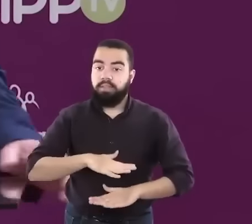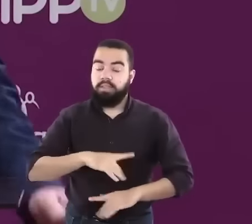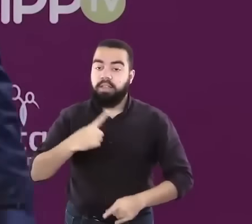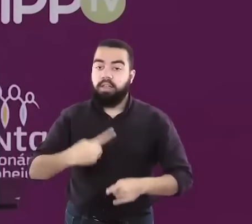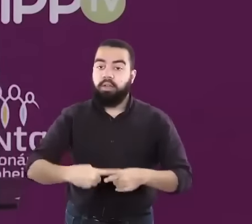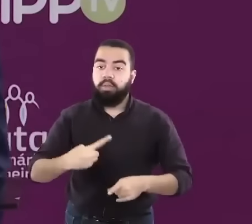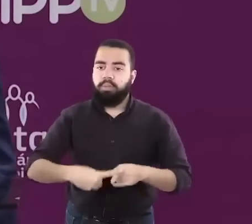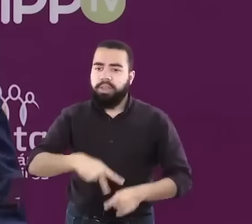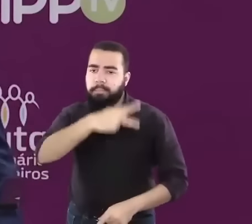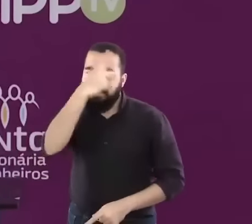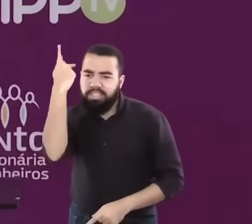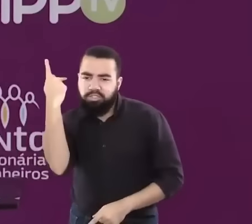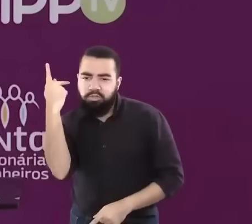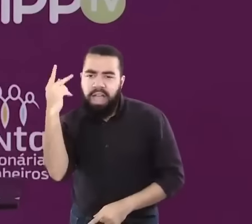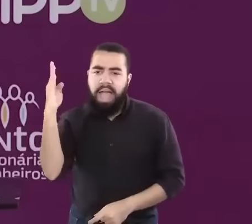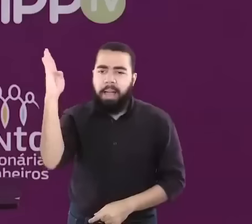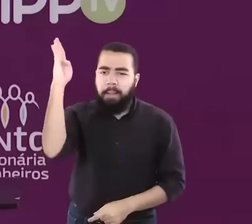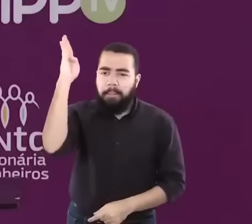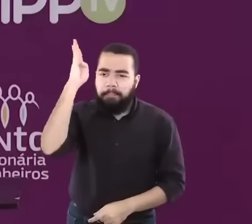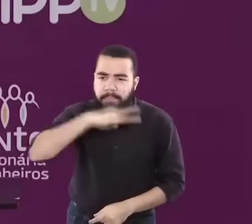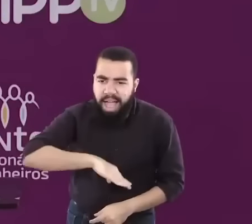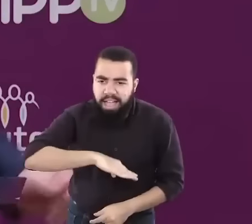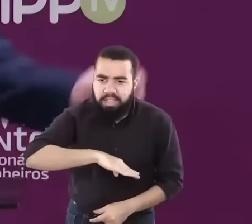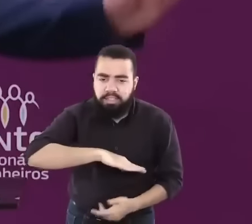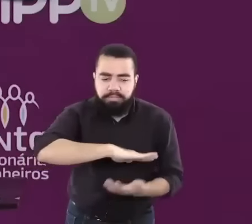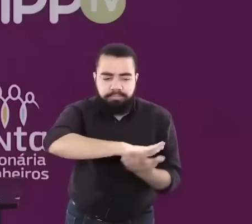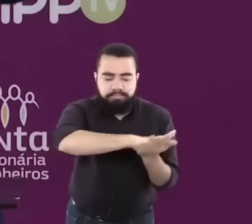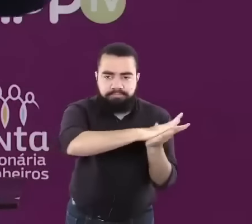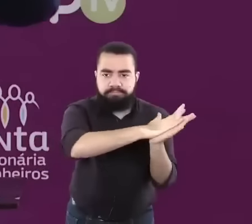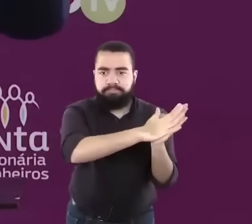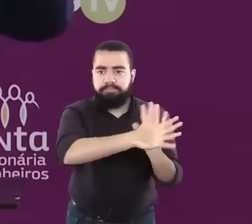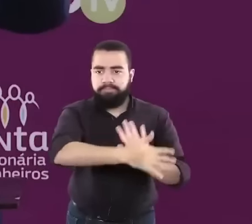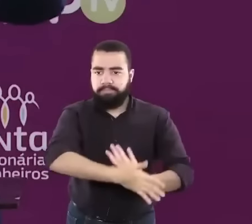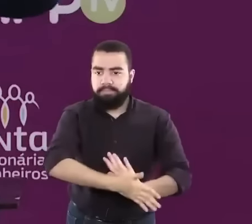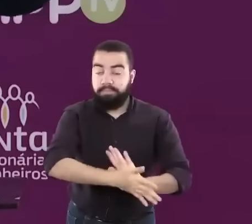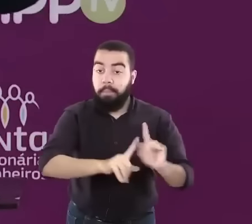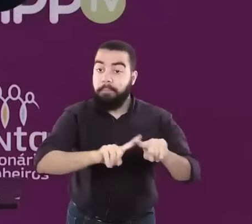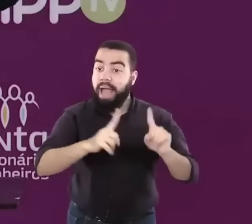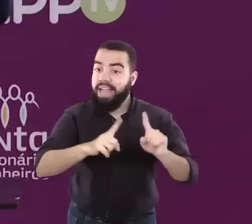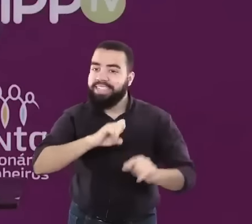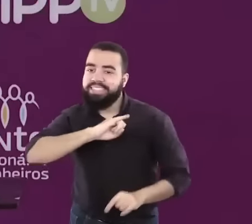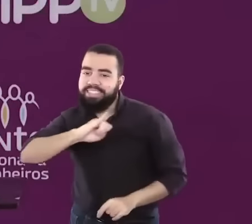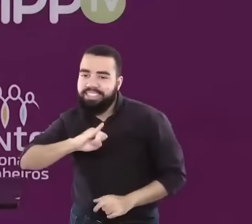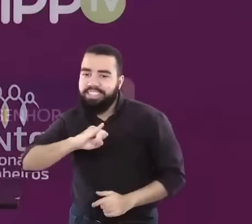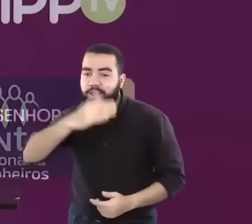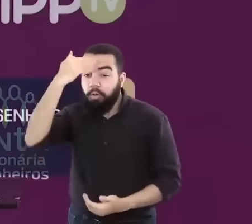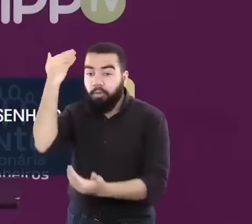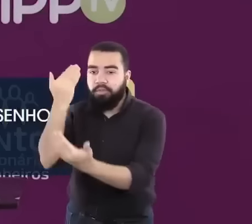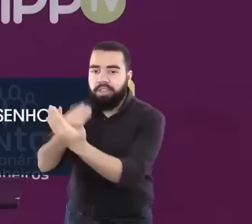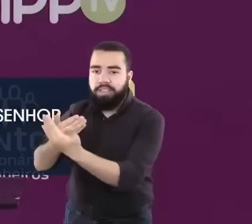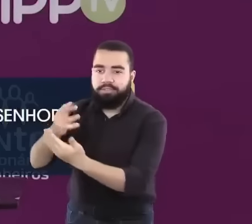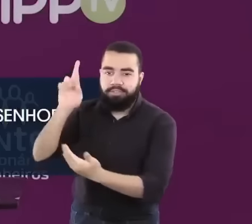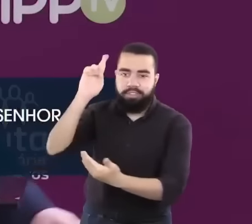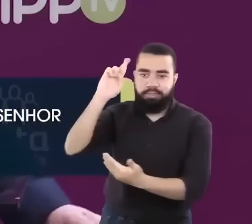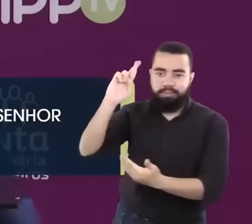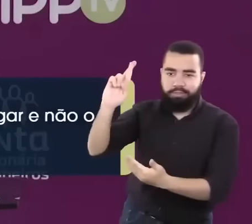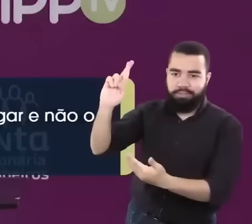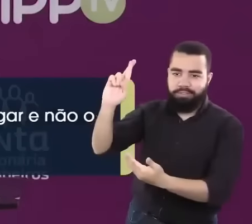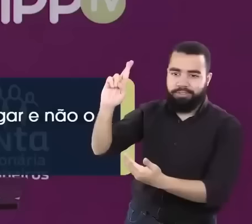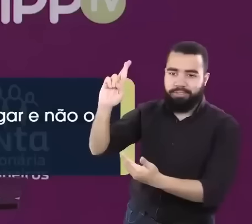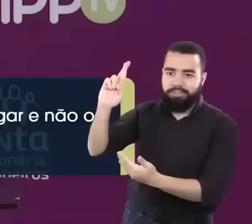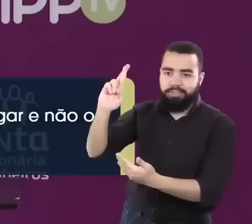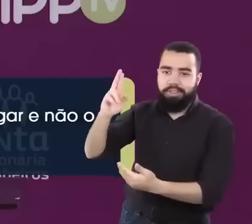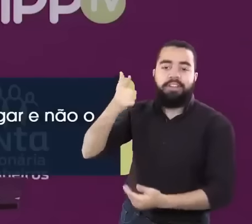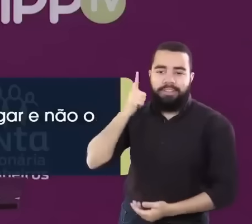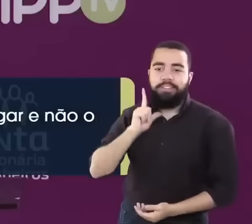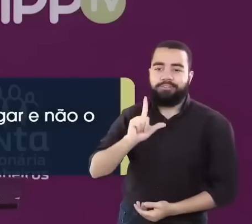porque os malfeitores serão exterminados mas os que esperam no Senhor possuirão a terra mas um pouco de